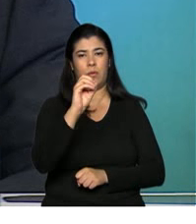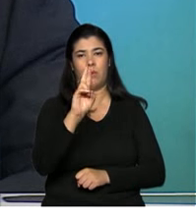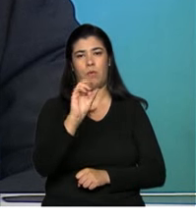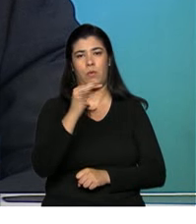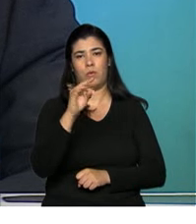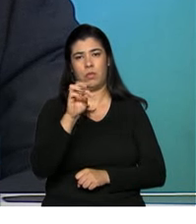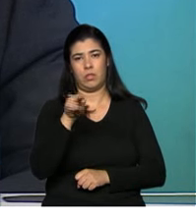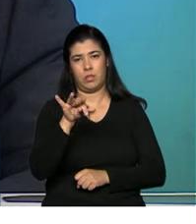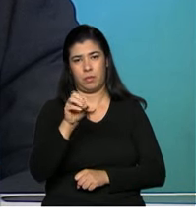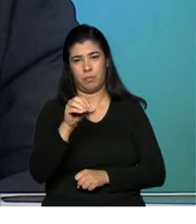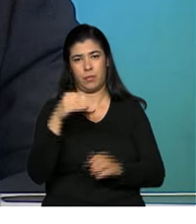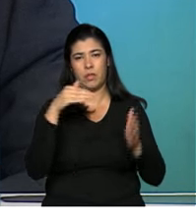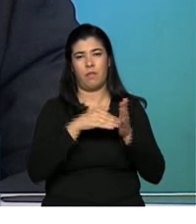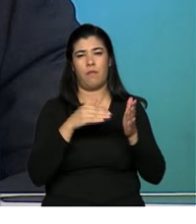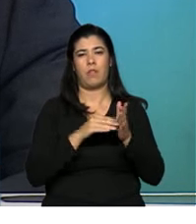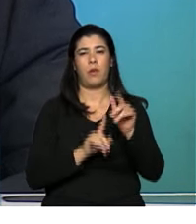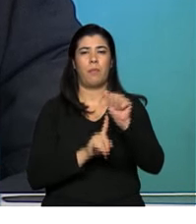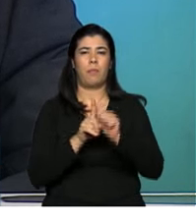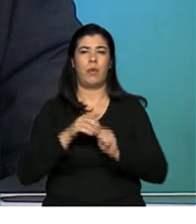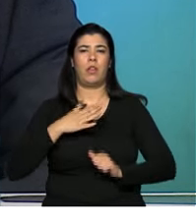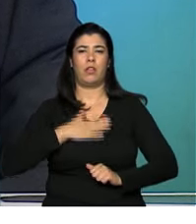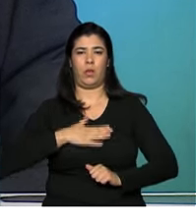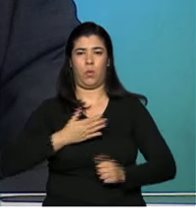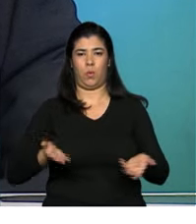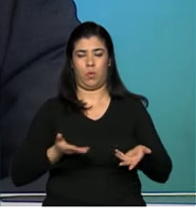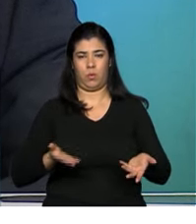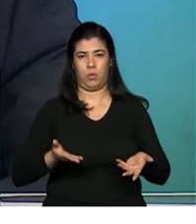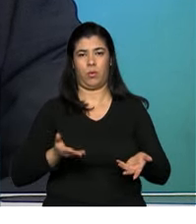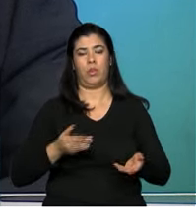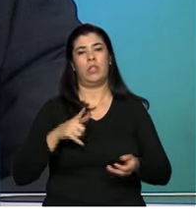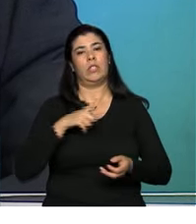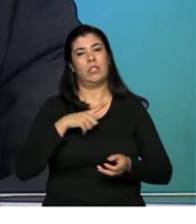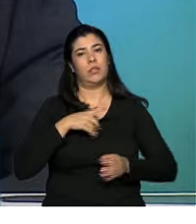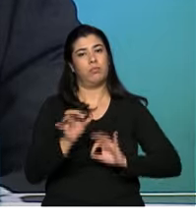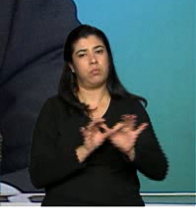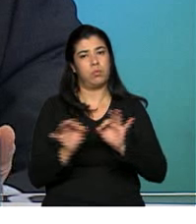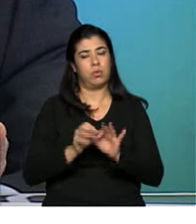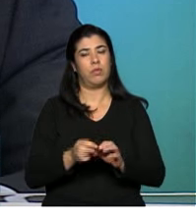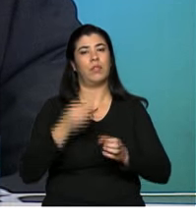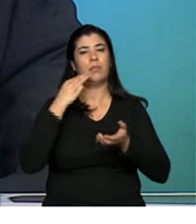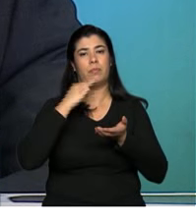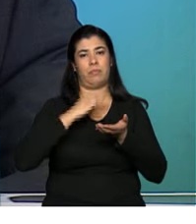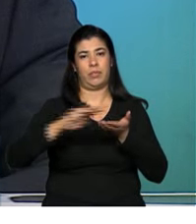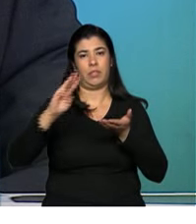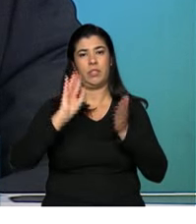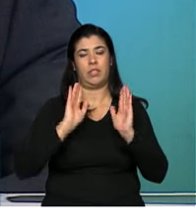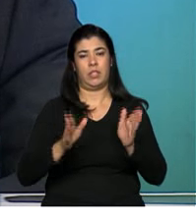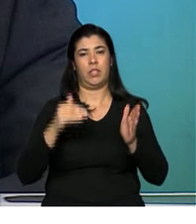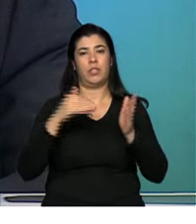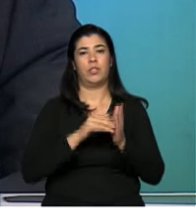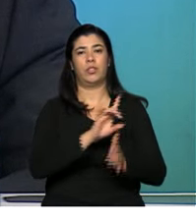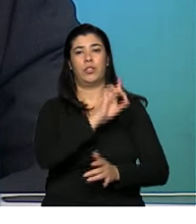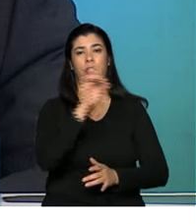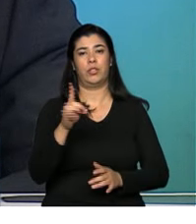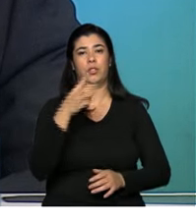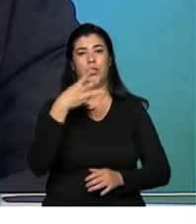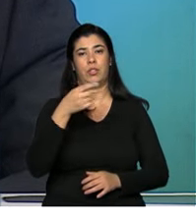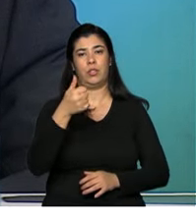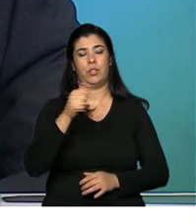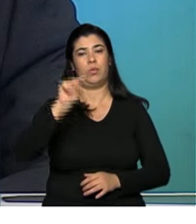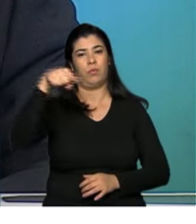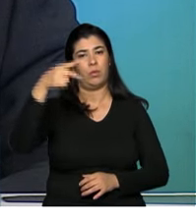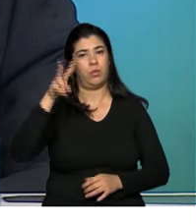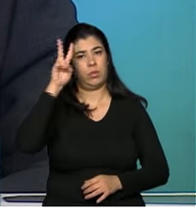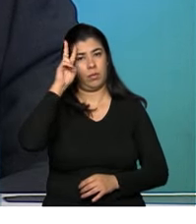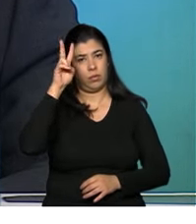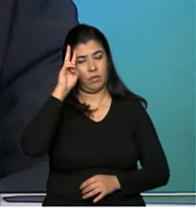temos até o final de agosto então o orçamento eh será enviado Muito provavelmente no dia 31 na próxima segunda-feira